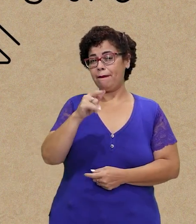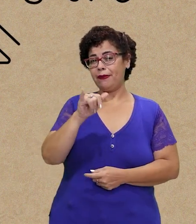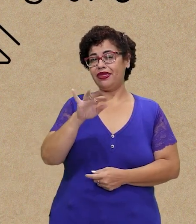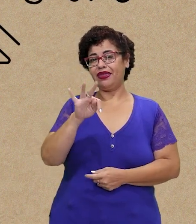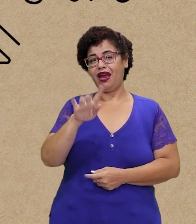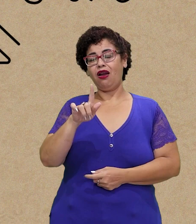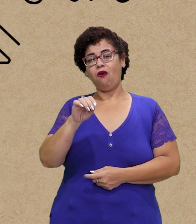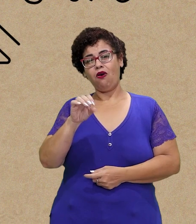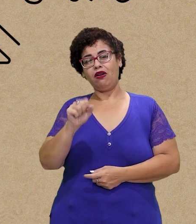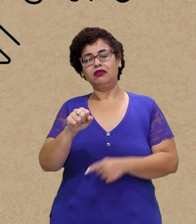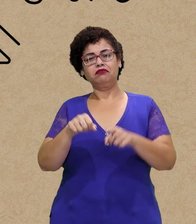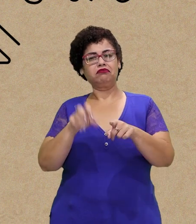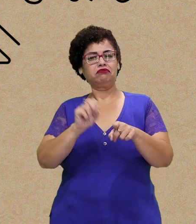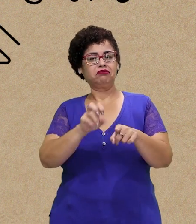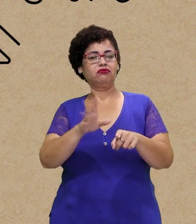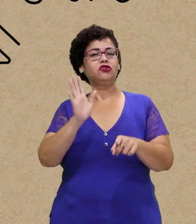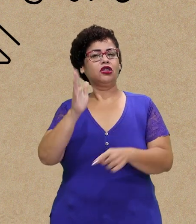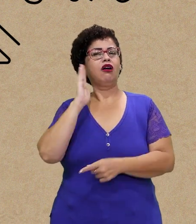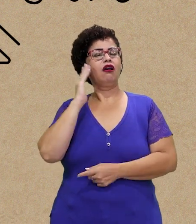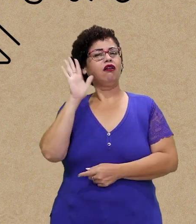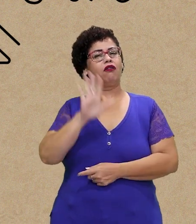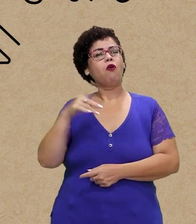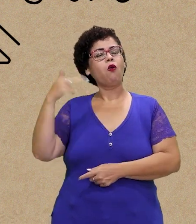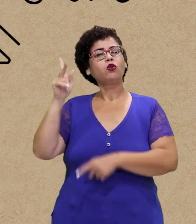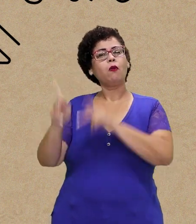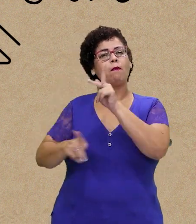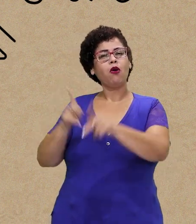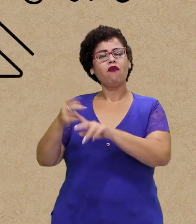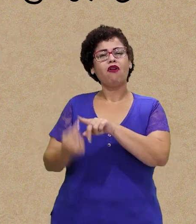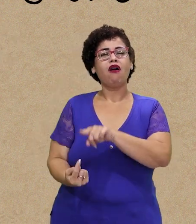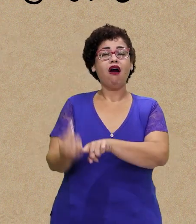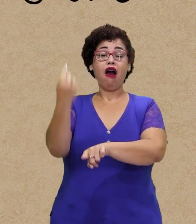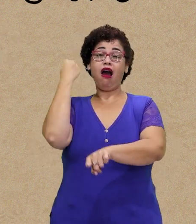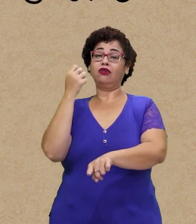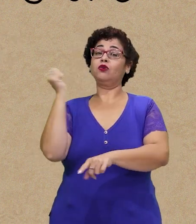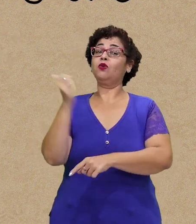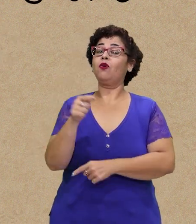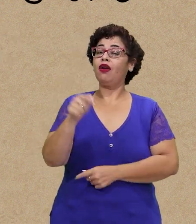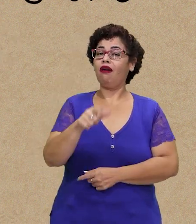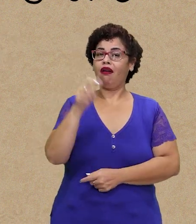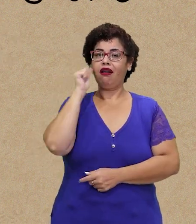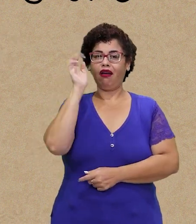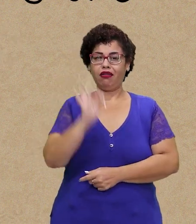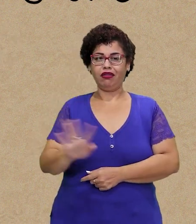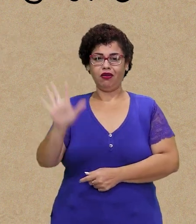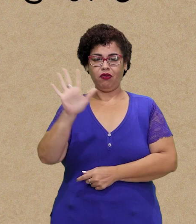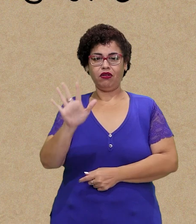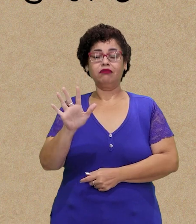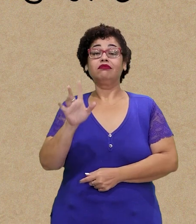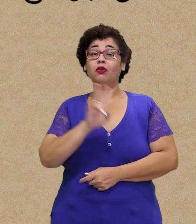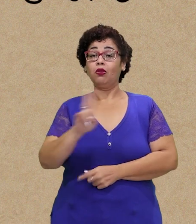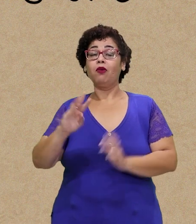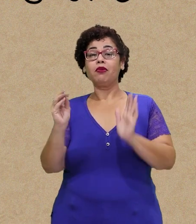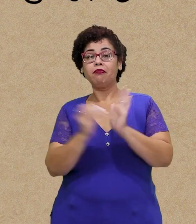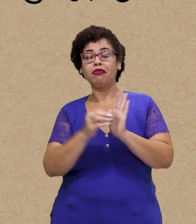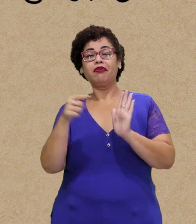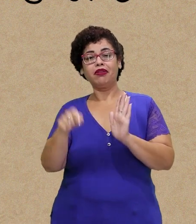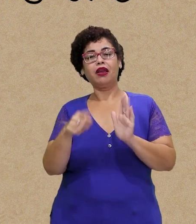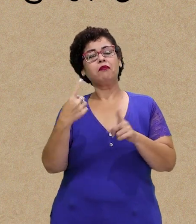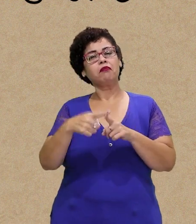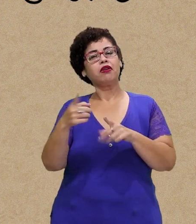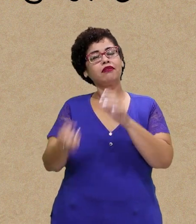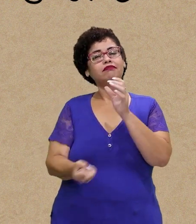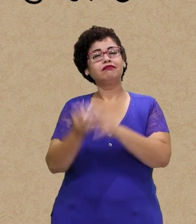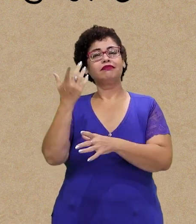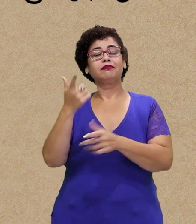de Pitágoras, já era conhecida e usada por outros povos, bem antes de Pitágoras. Mas o teorema recebe seu nome porque